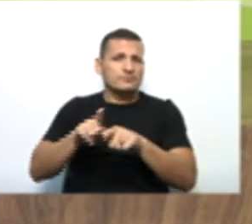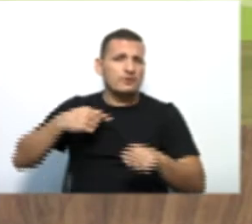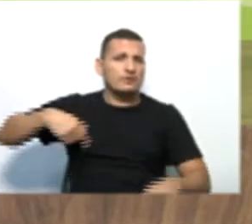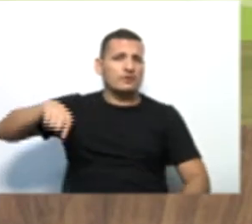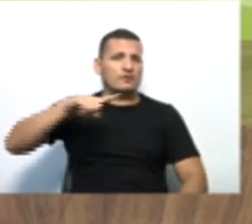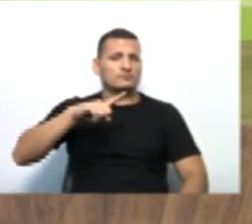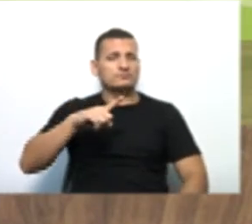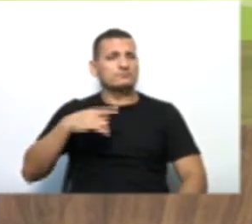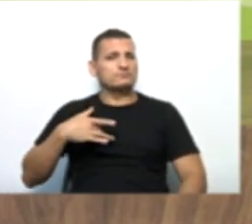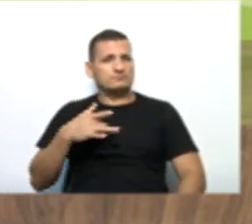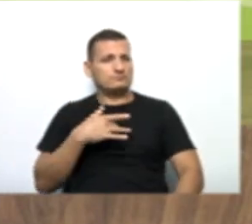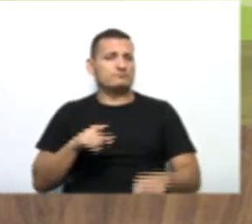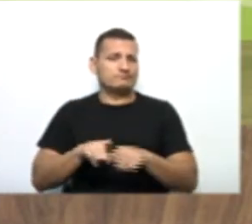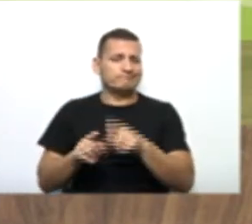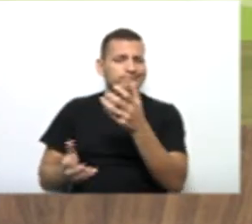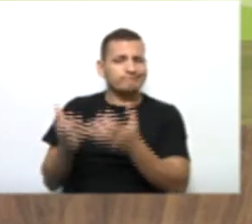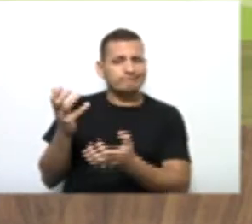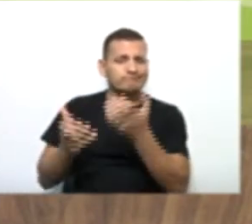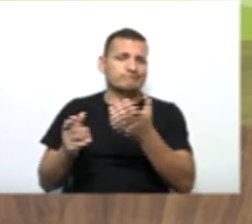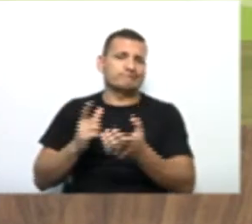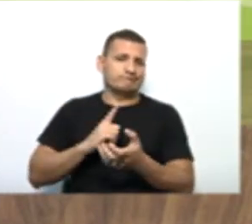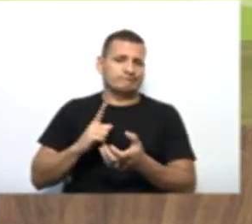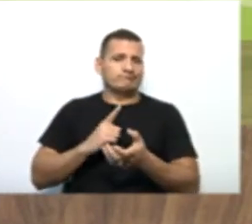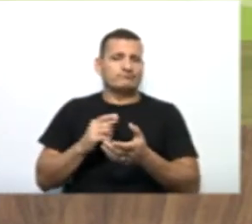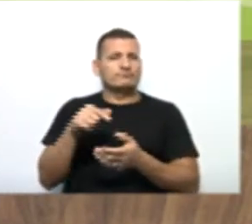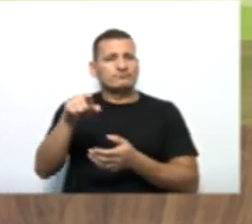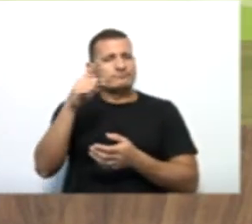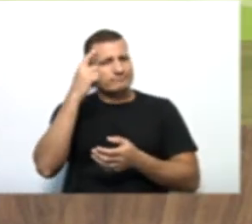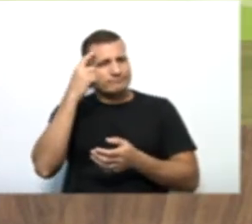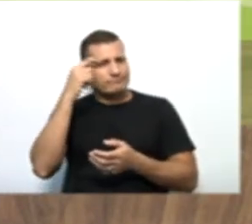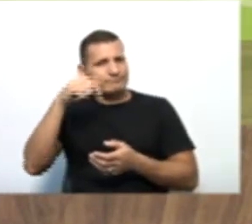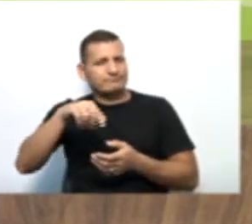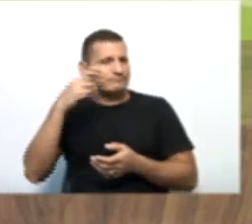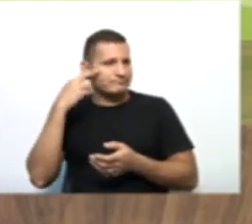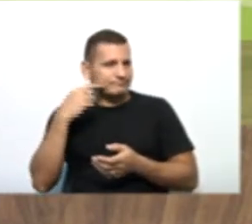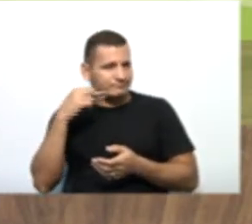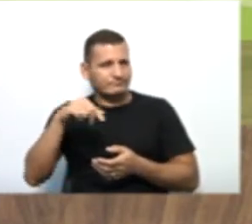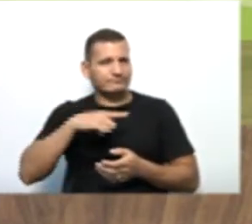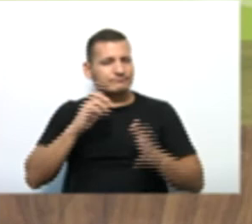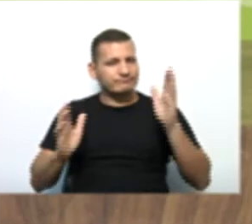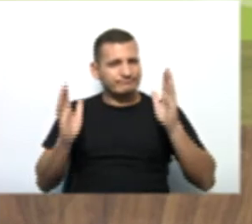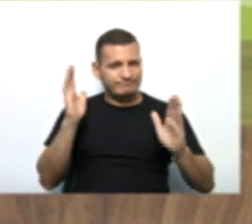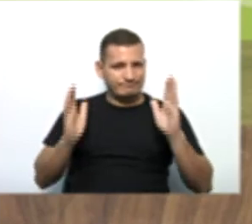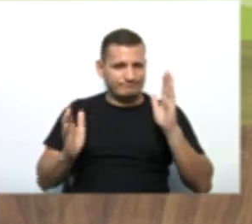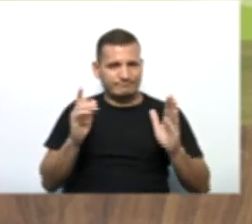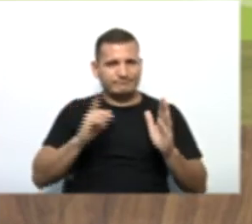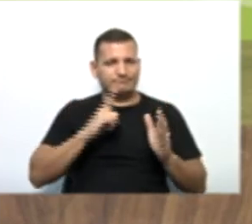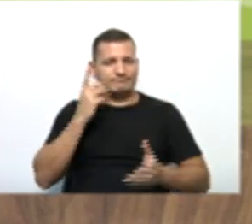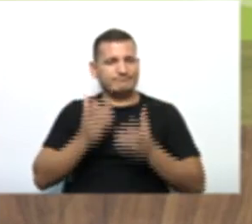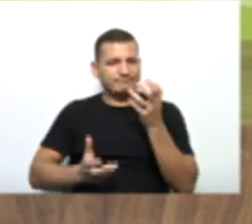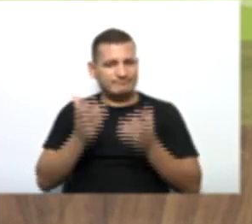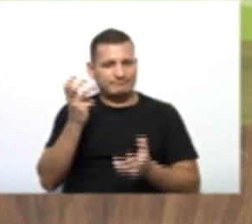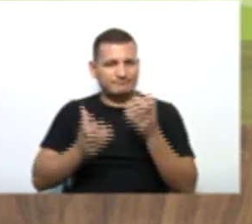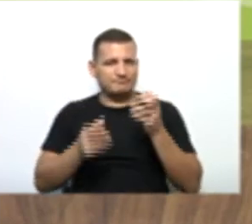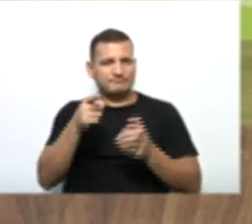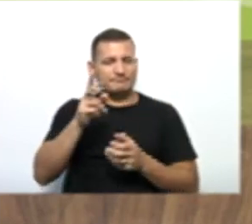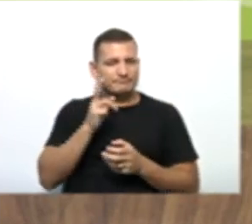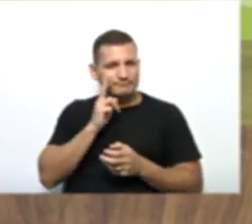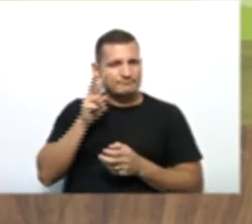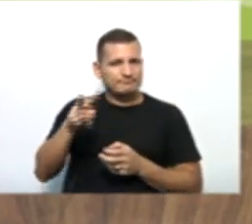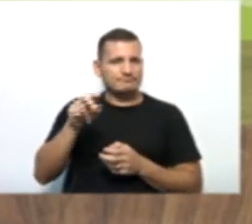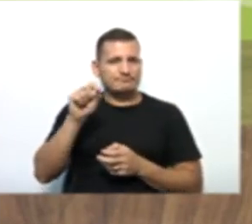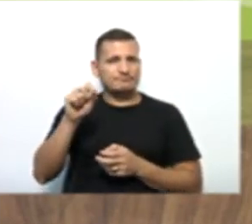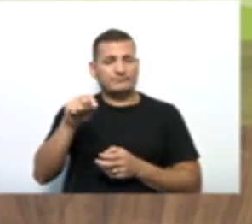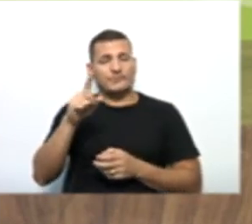essas queimadas trazem. Imagine vocês naquele período que o nosso estado de Rondônia tem aí de queimadas. Você ouve aí com certeza falar que